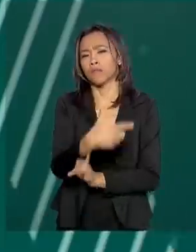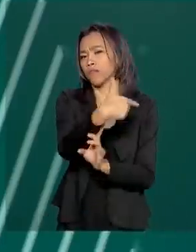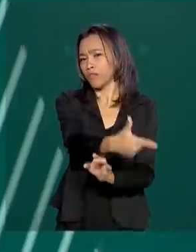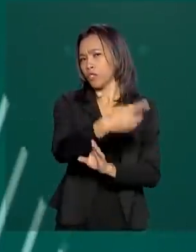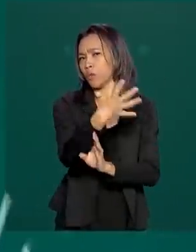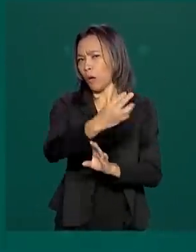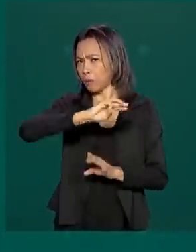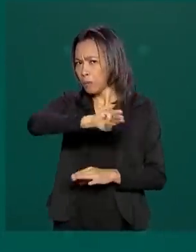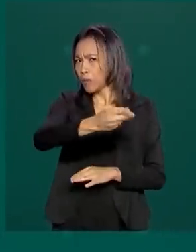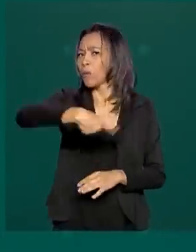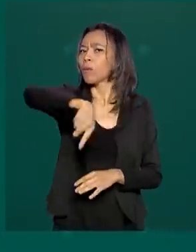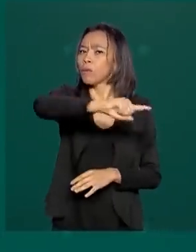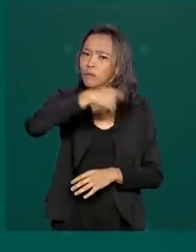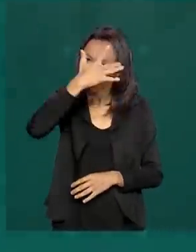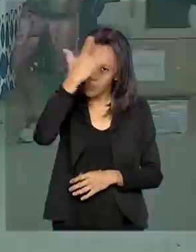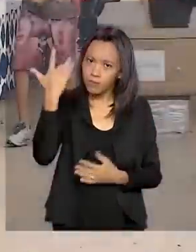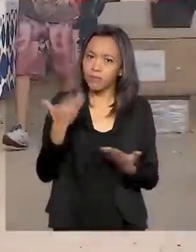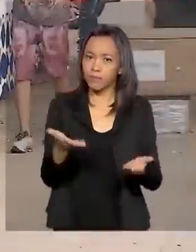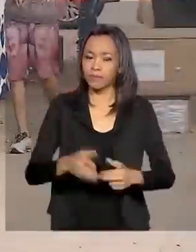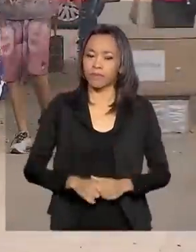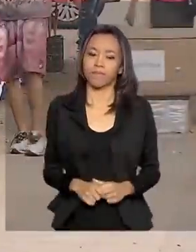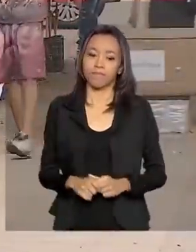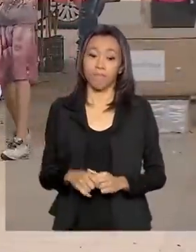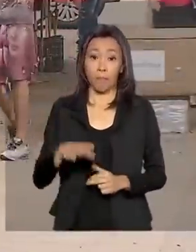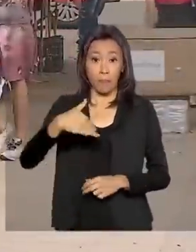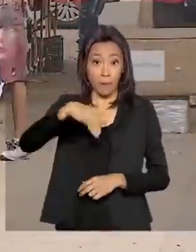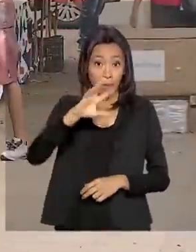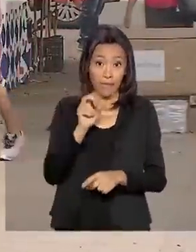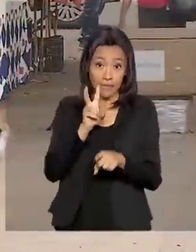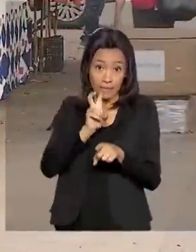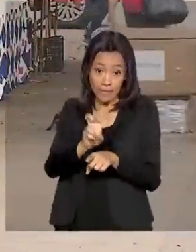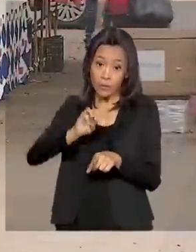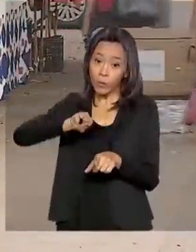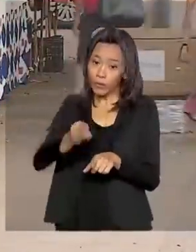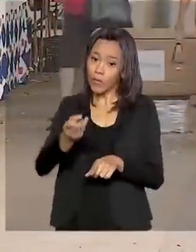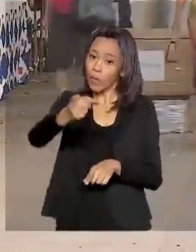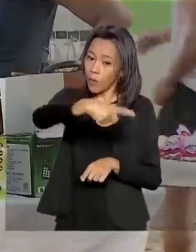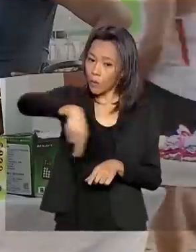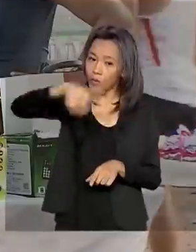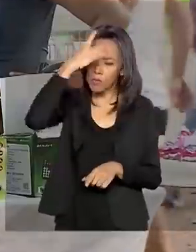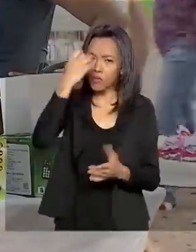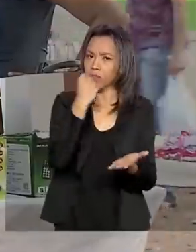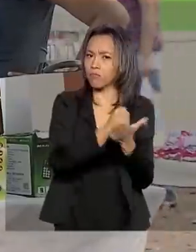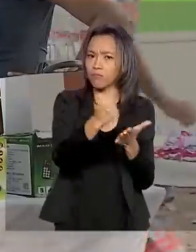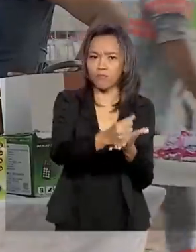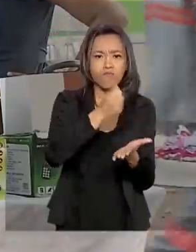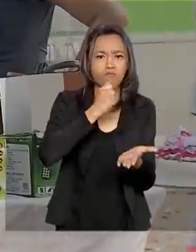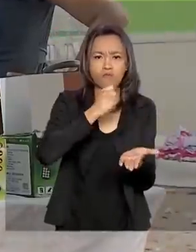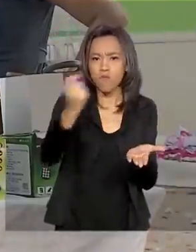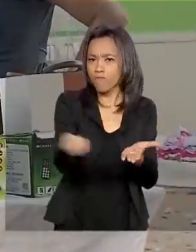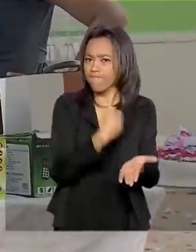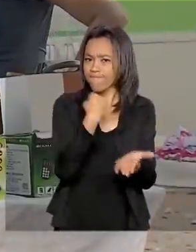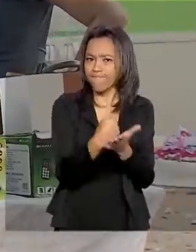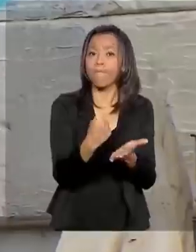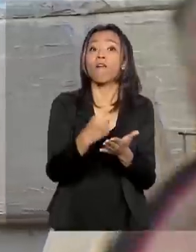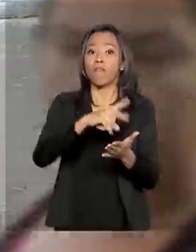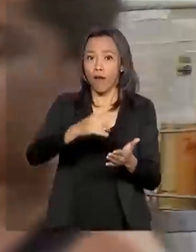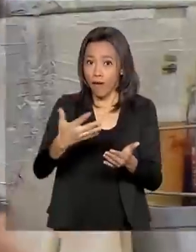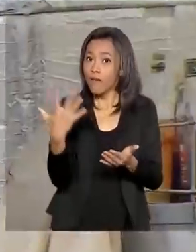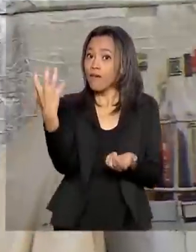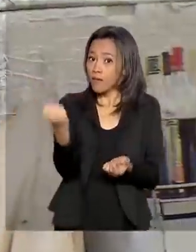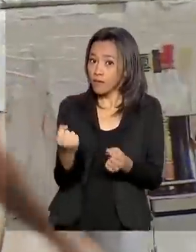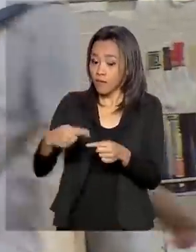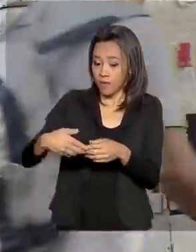milhões de brasileiros. Mais de 5 milhões de trabalhadores informais vão receber na próxima quarta-feira o